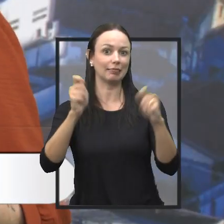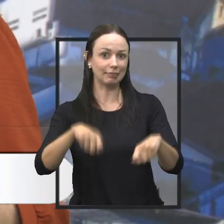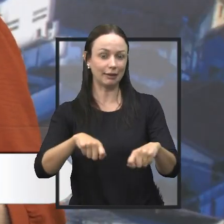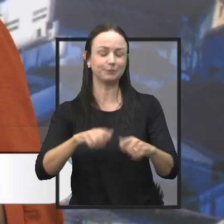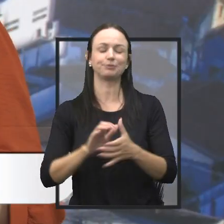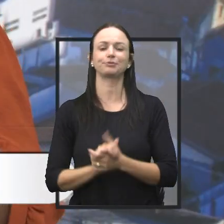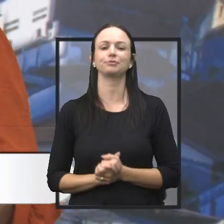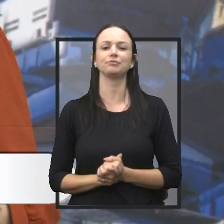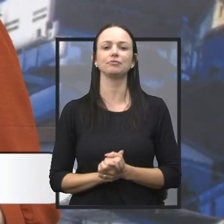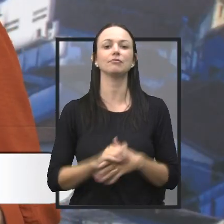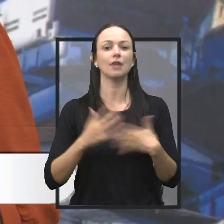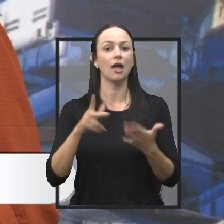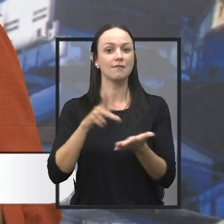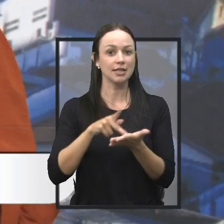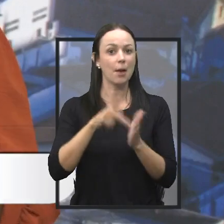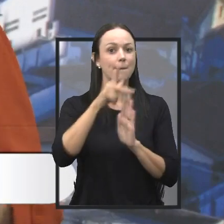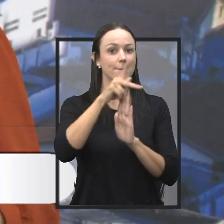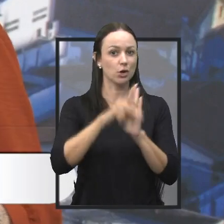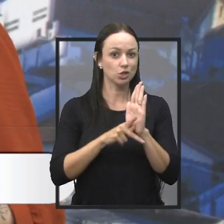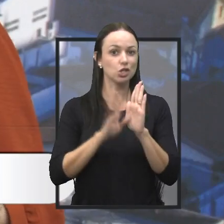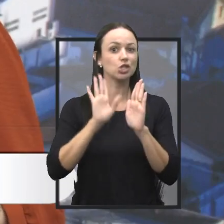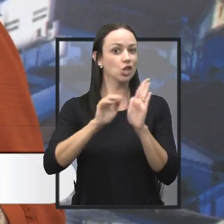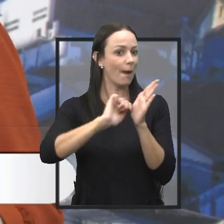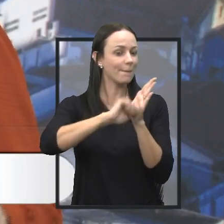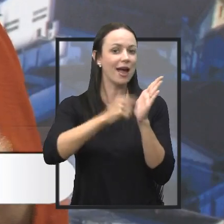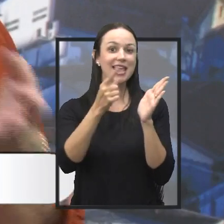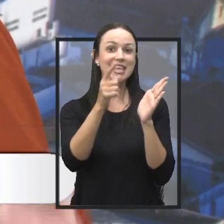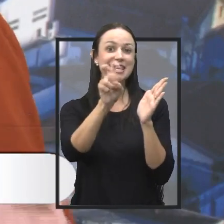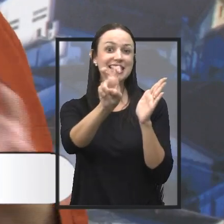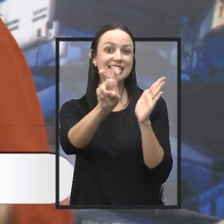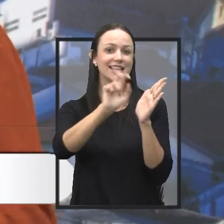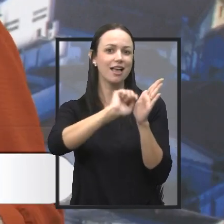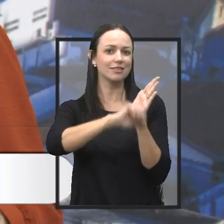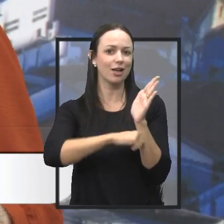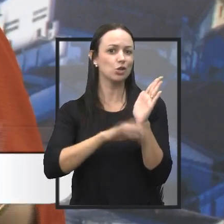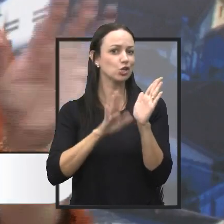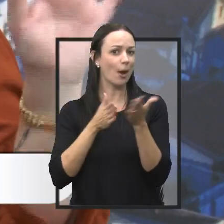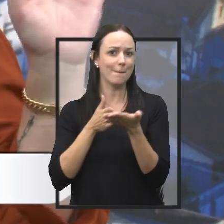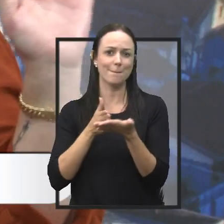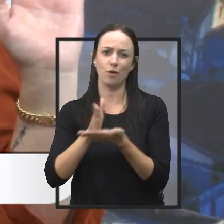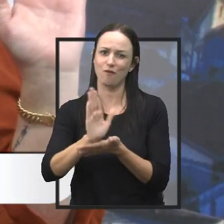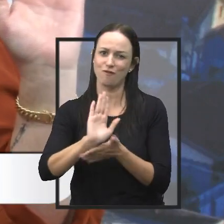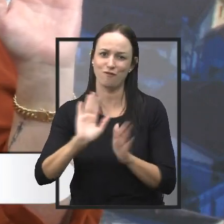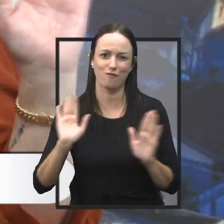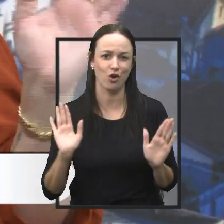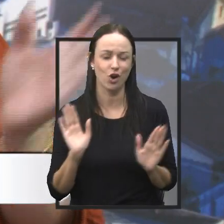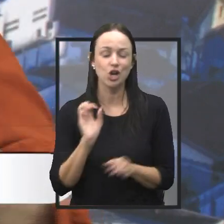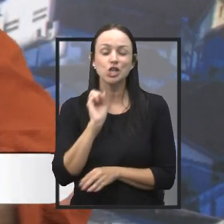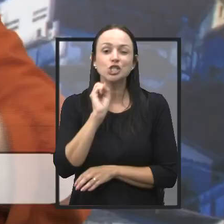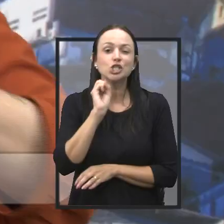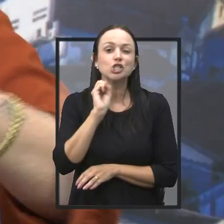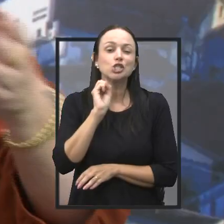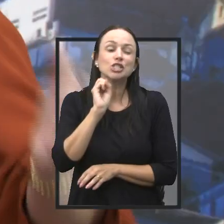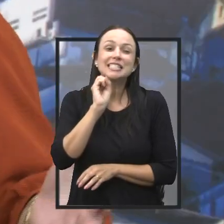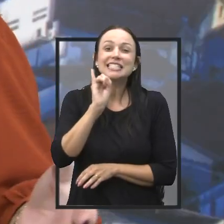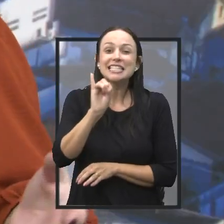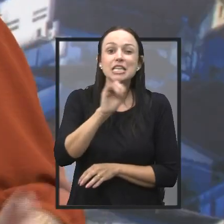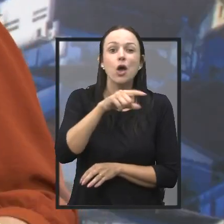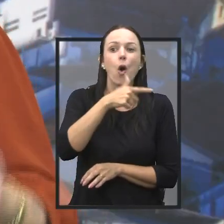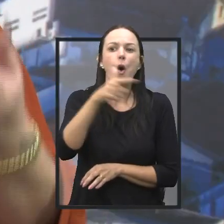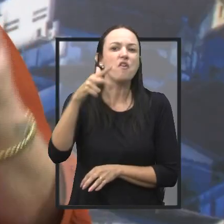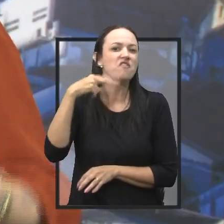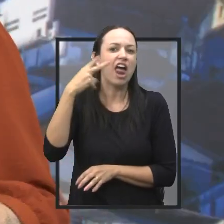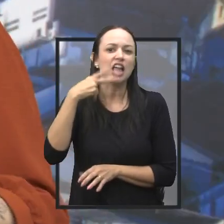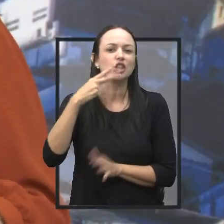na verdade, nós já entramos com o projeto com 15 assinaturas, então ele entra aprovado, salvo se algum vereador tirar, o que eu